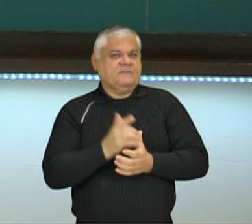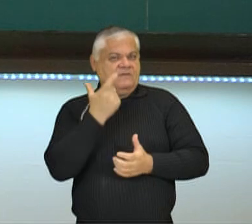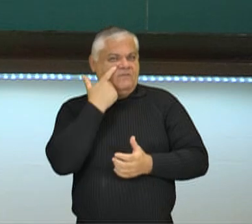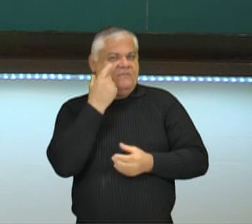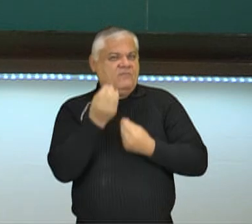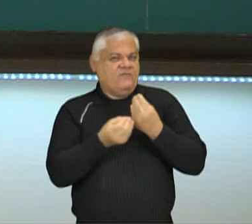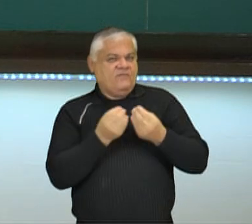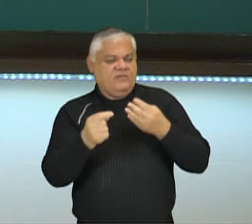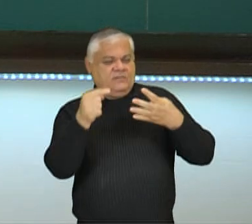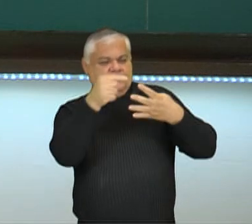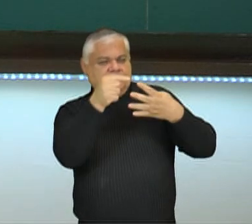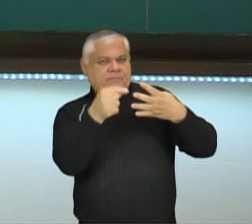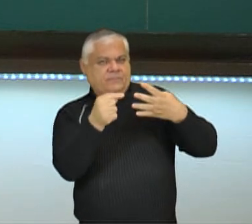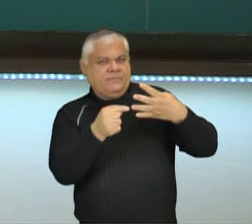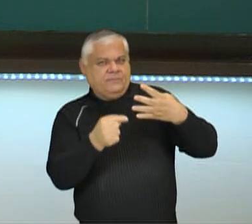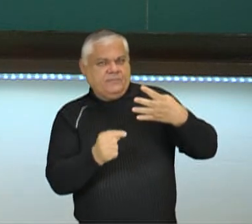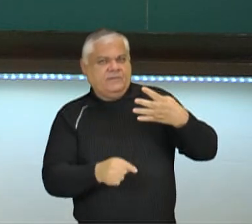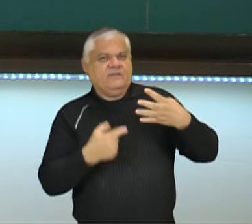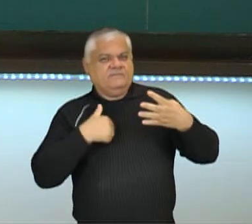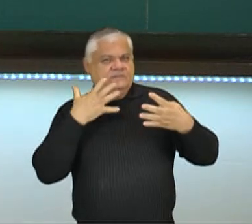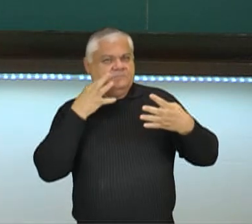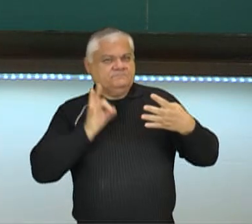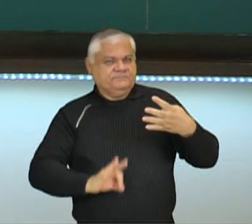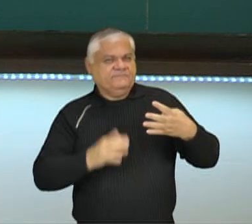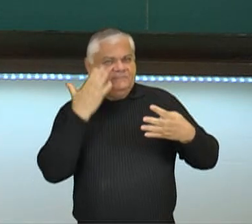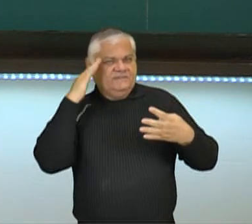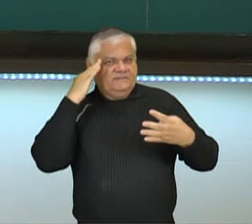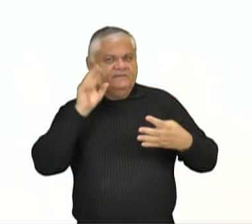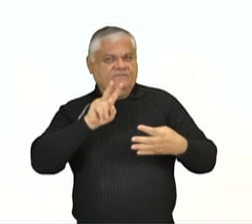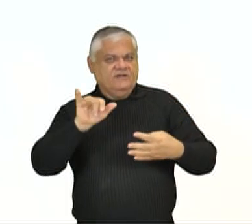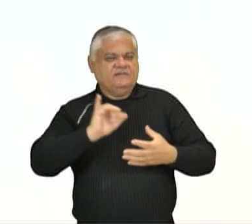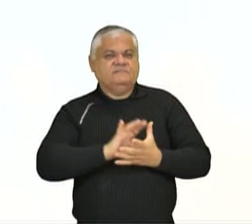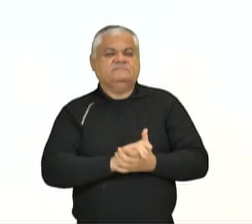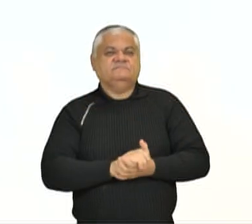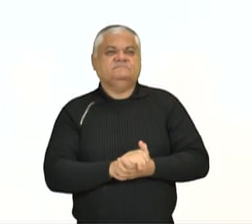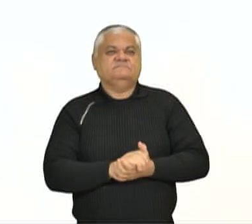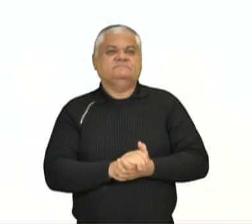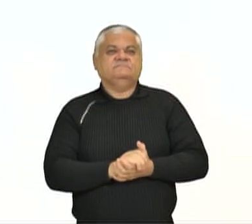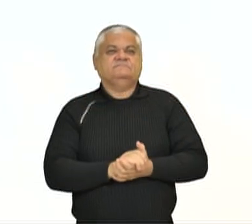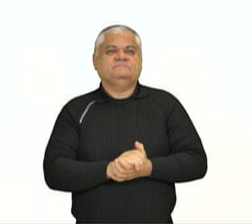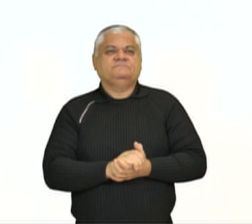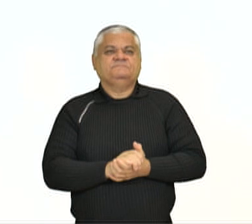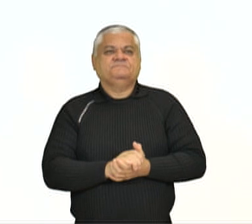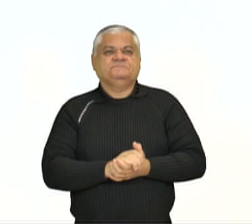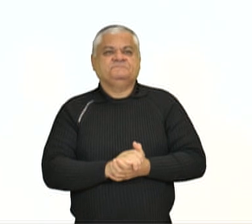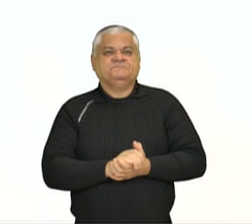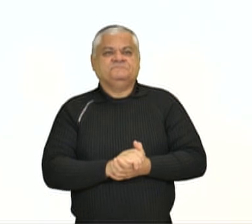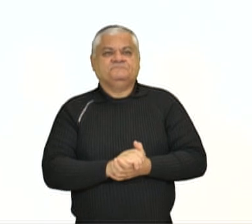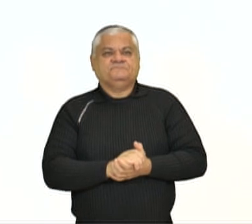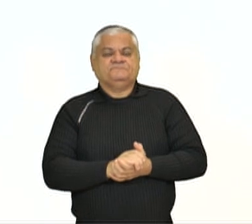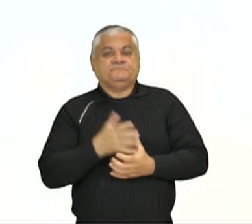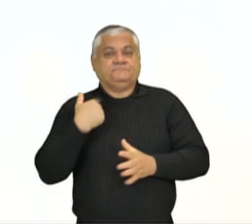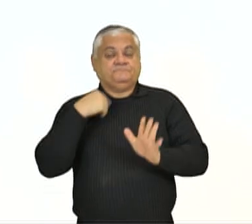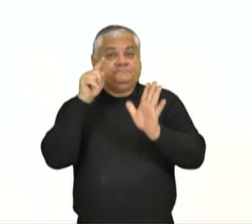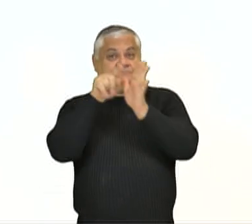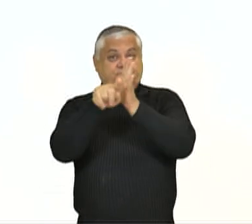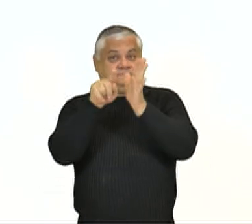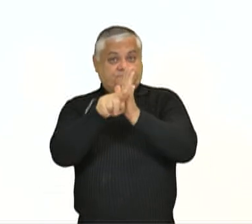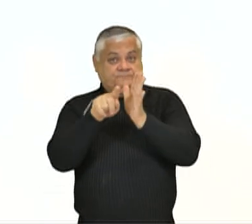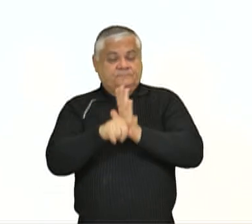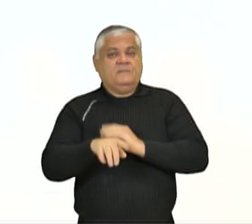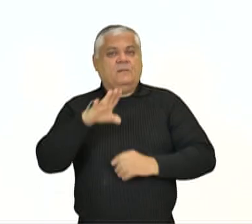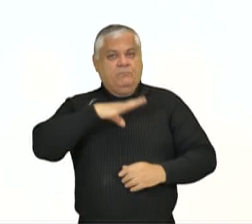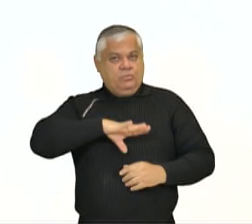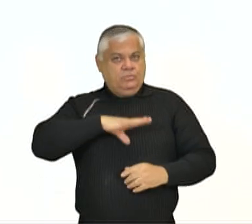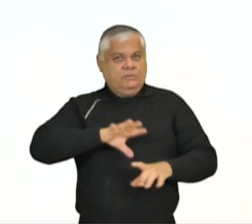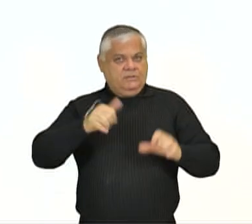vamos ver uma, que eu tenho certeza que vocês irão entender. Bom, eu tenho aqui algumas perguntinhas que está em